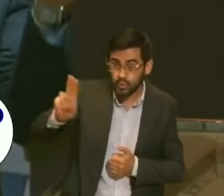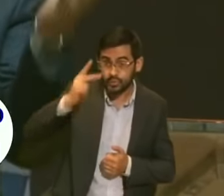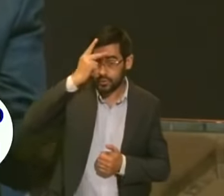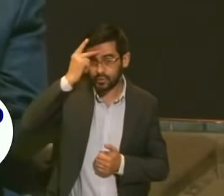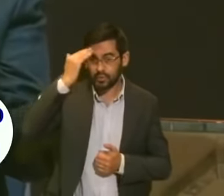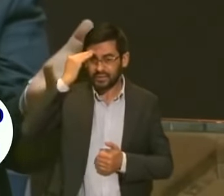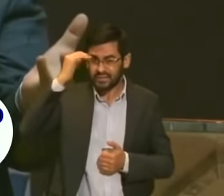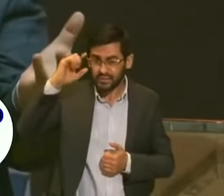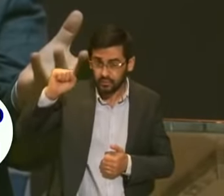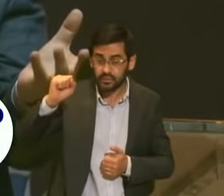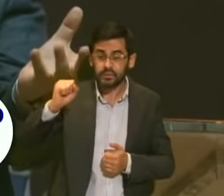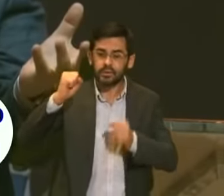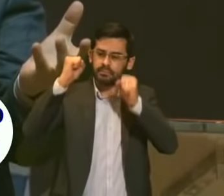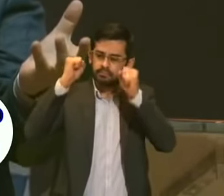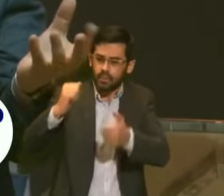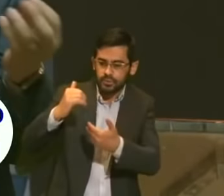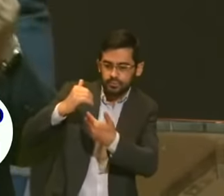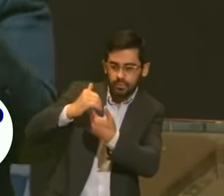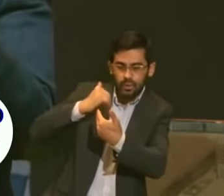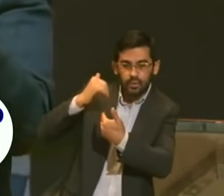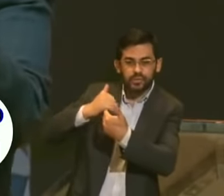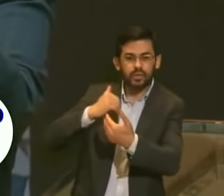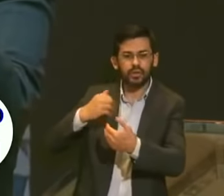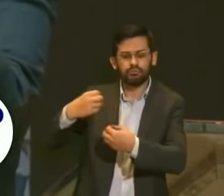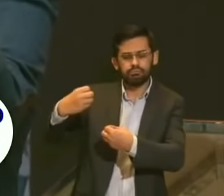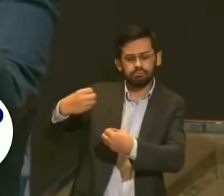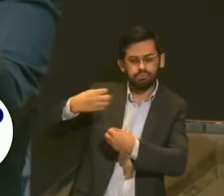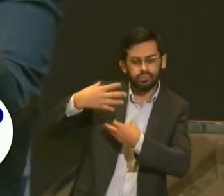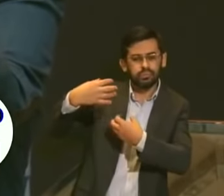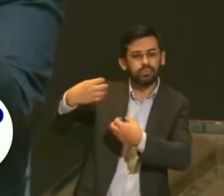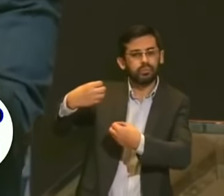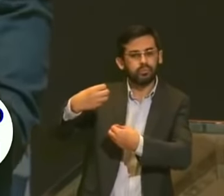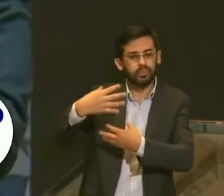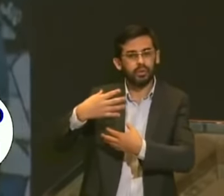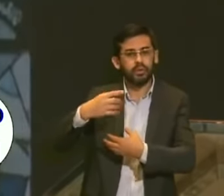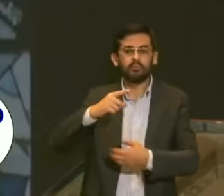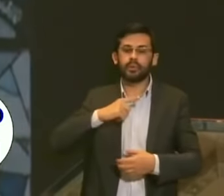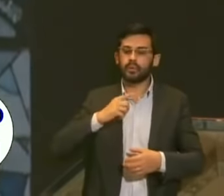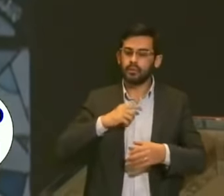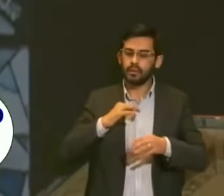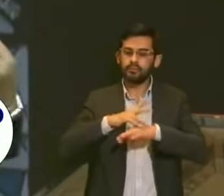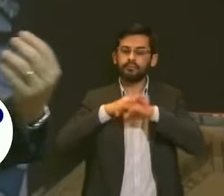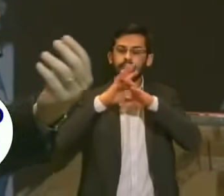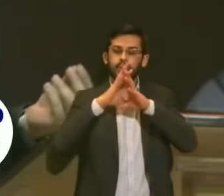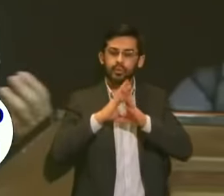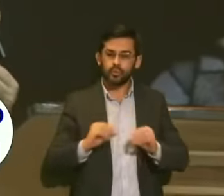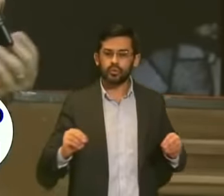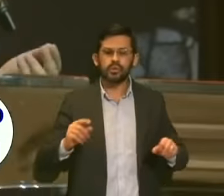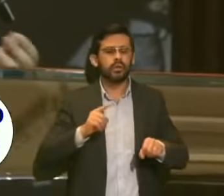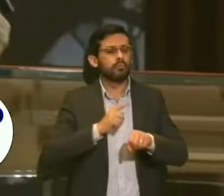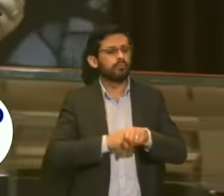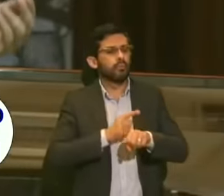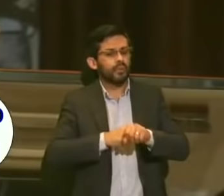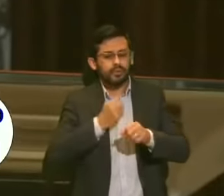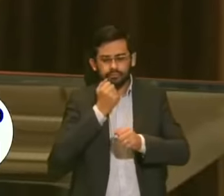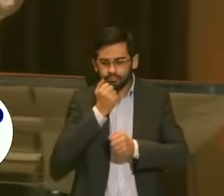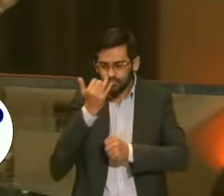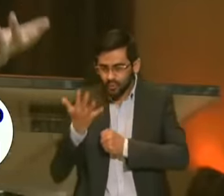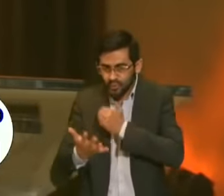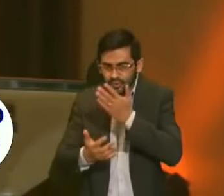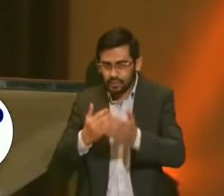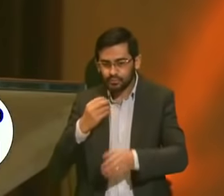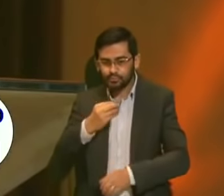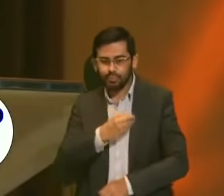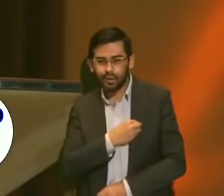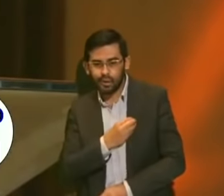sábias, capazes, para ministrarem na nossa vida. Assim nós confessamos os nossos